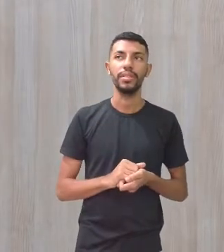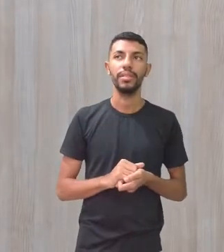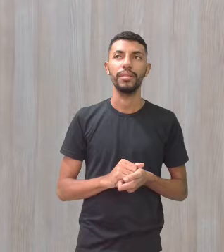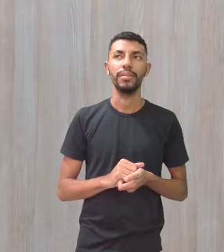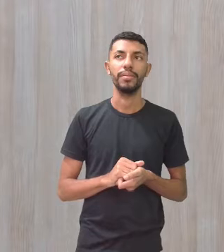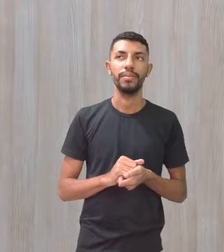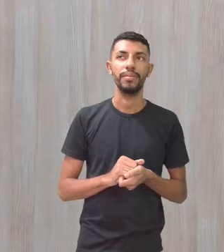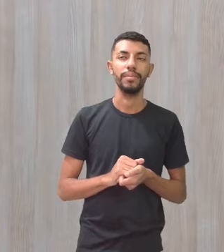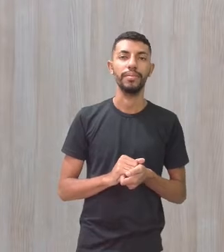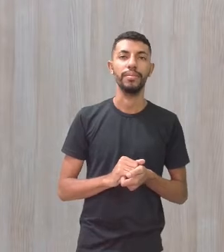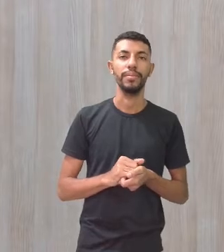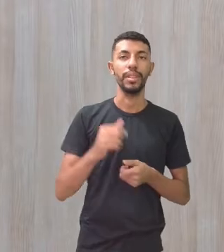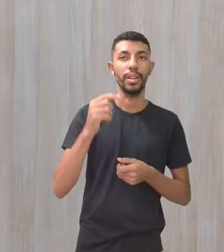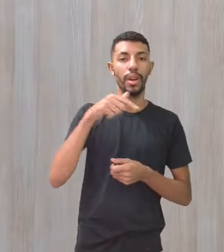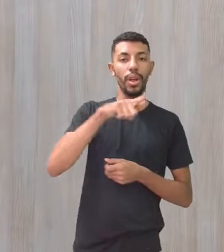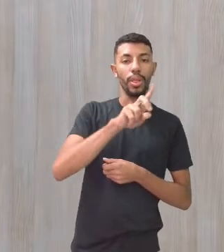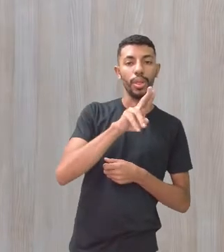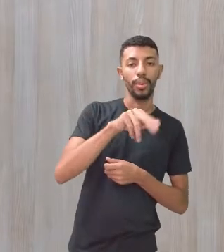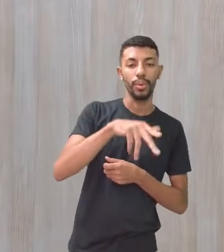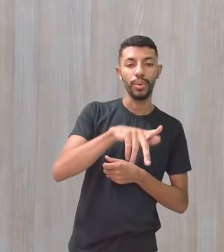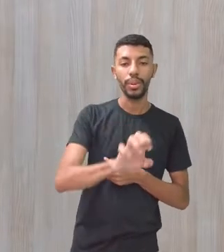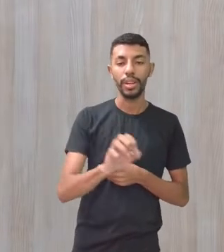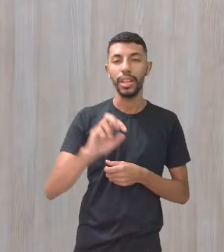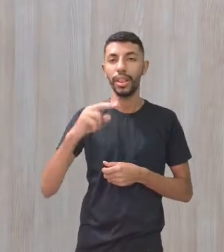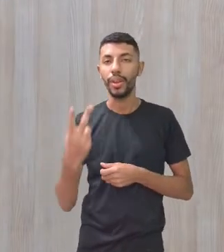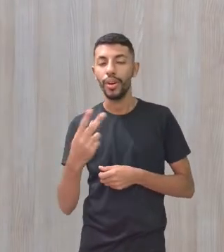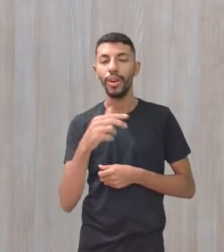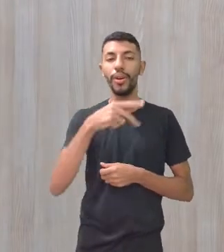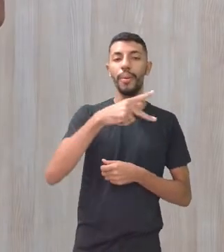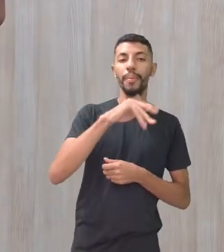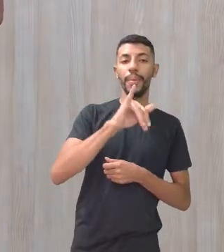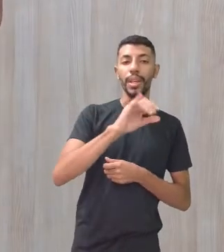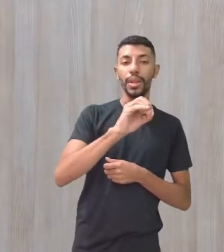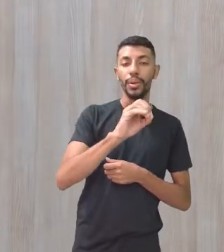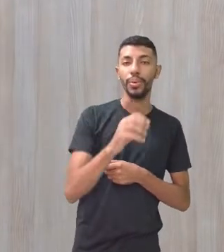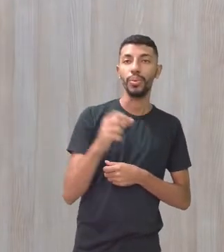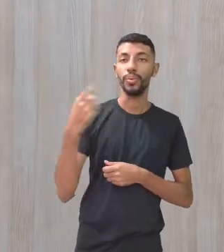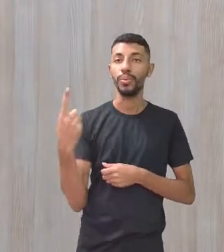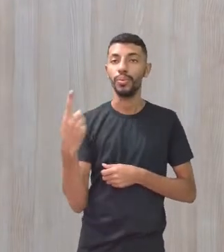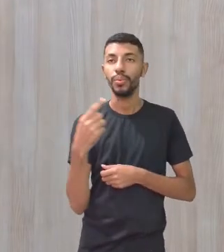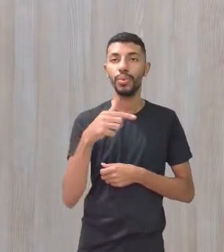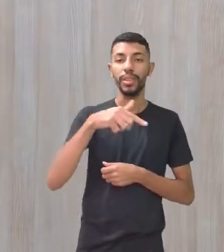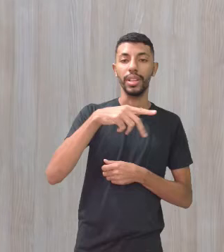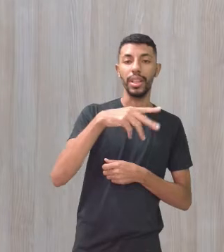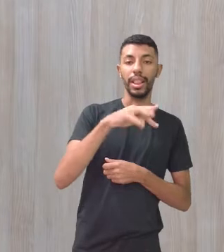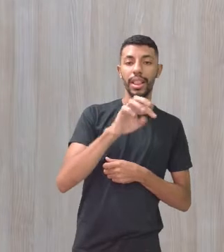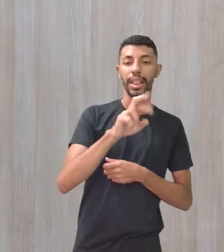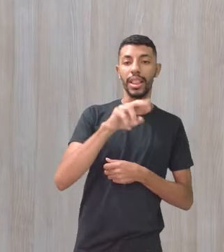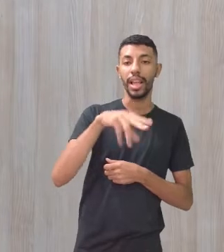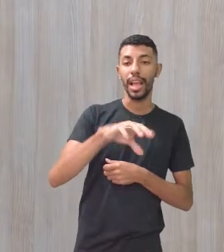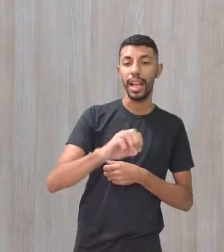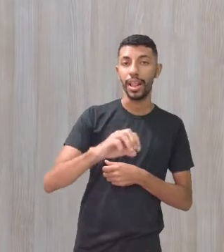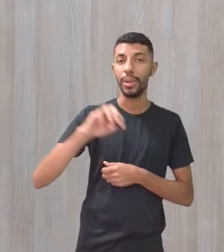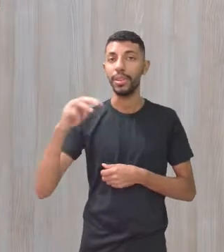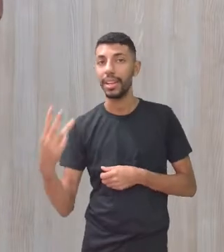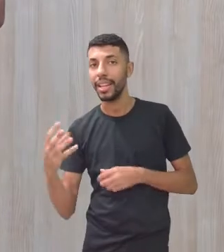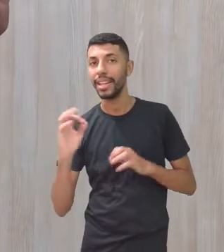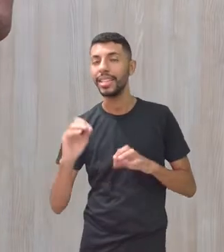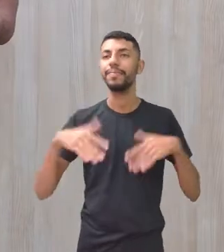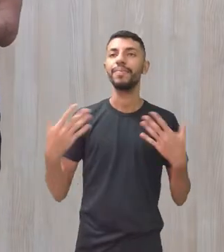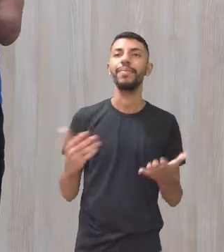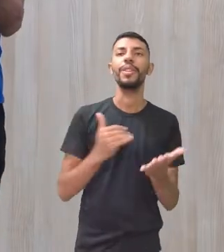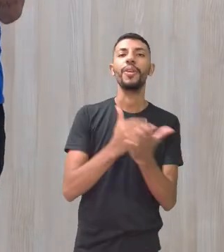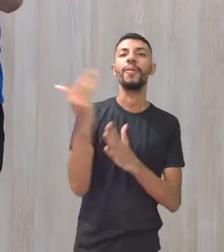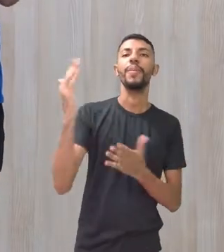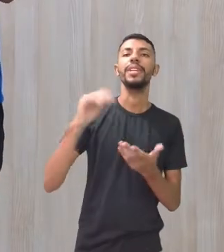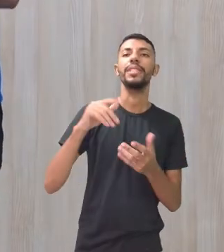pio 1, terno 3, enfim. E aí, para poder começar a partida. Então, veja, isso aí já são